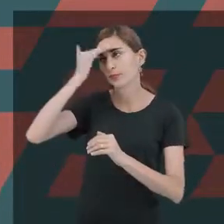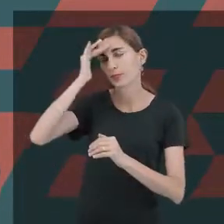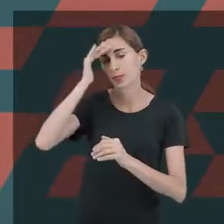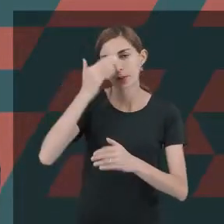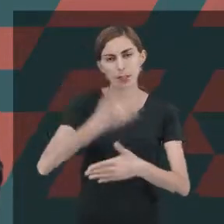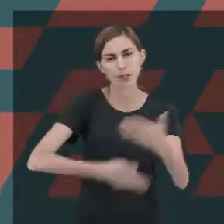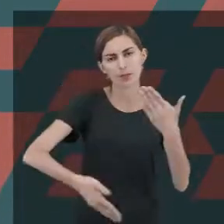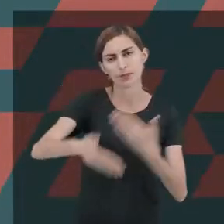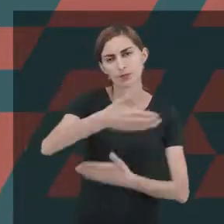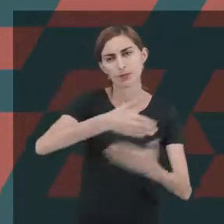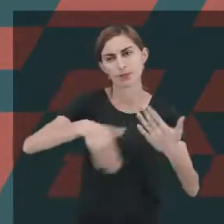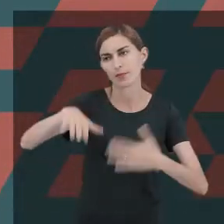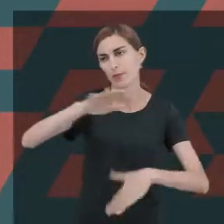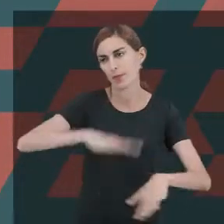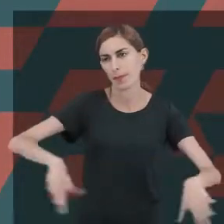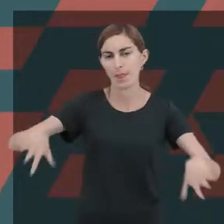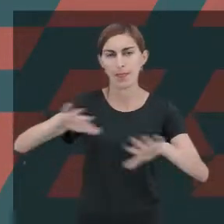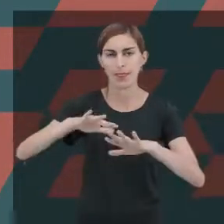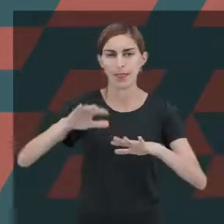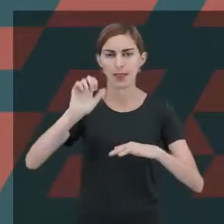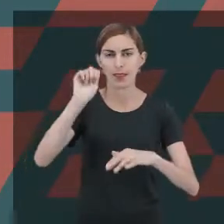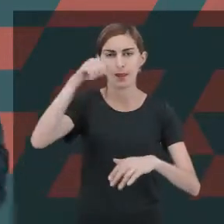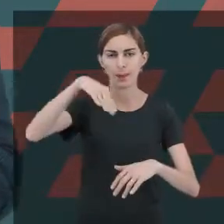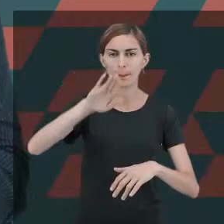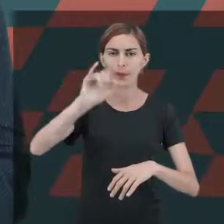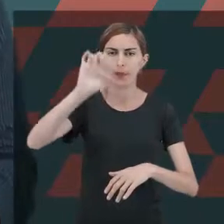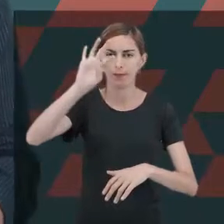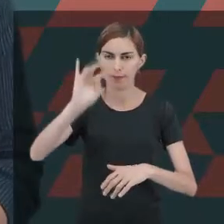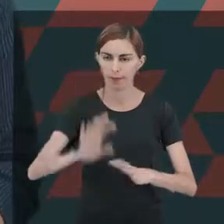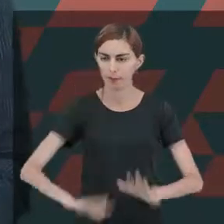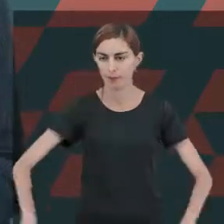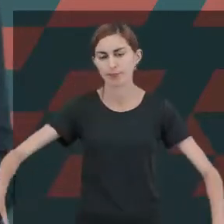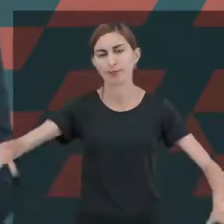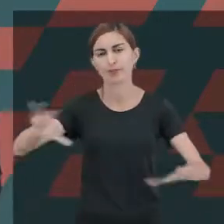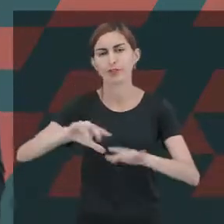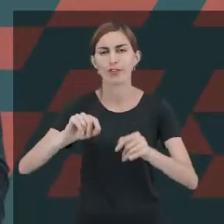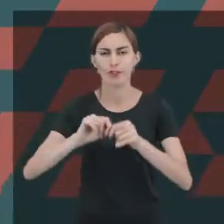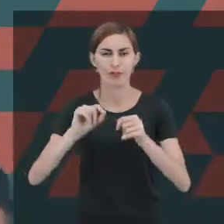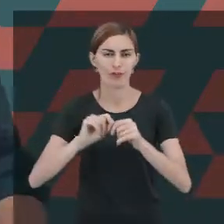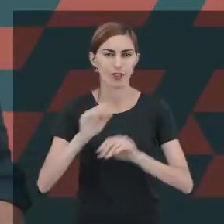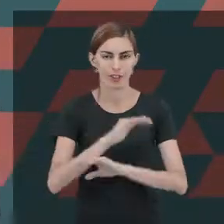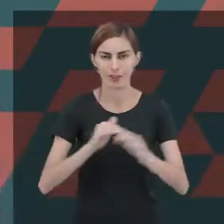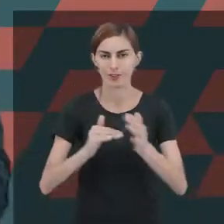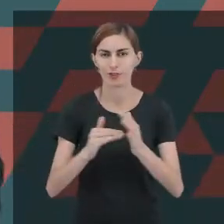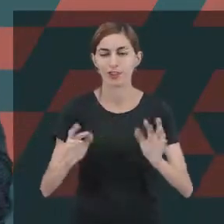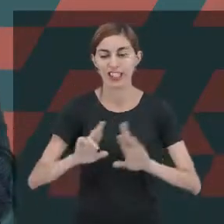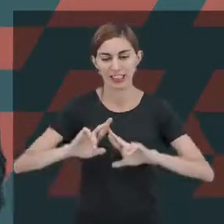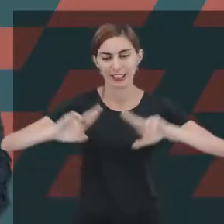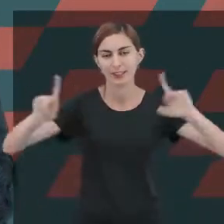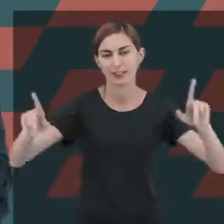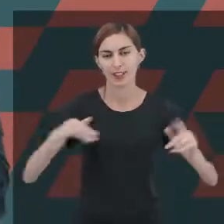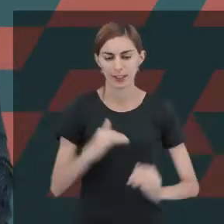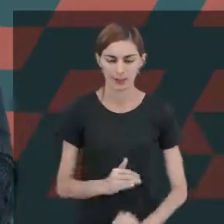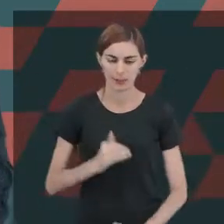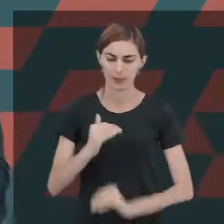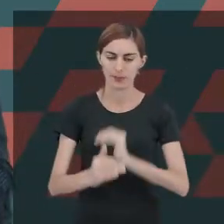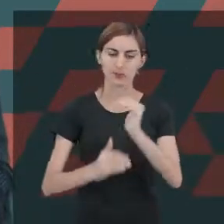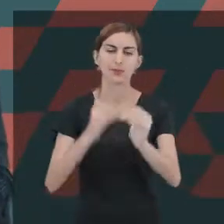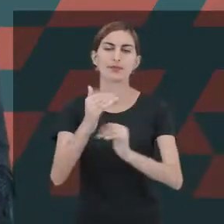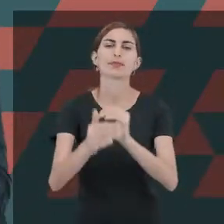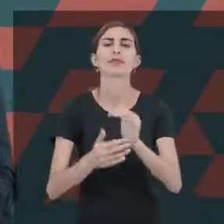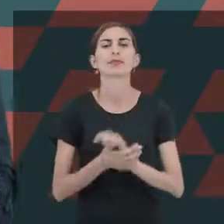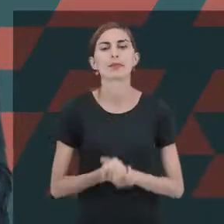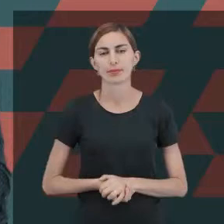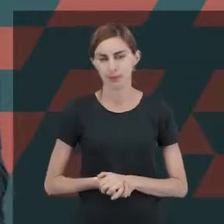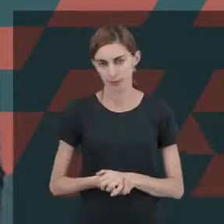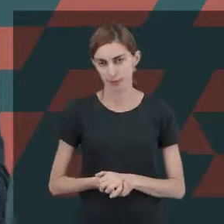e interação com o meio. O ambiente, nesse sentido, faz total diferença no processo de